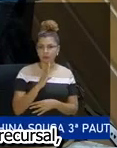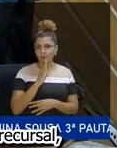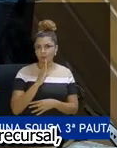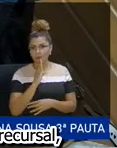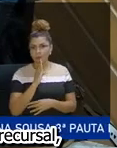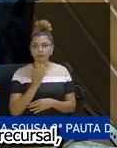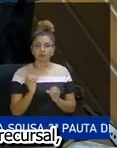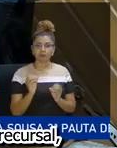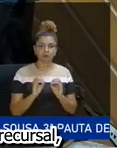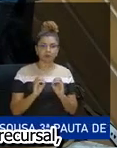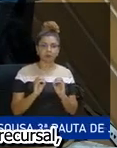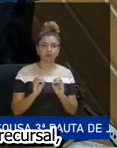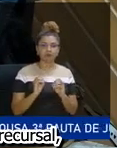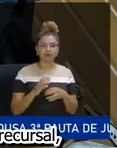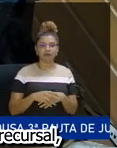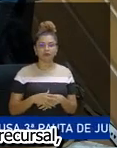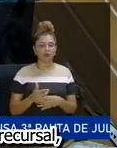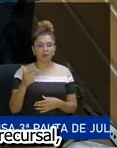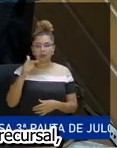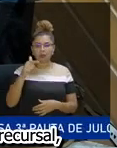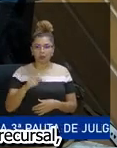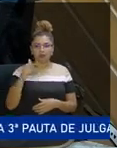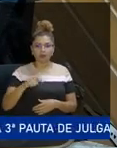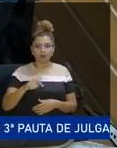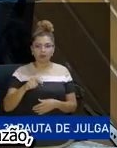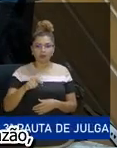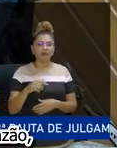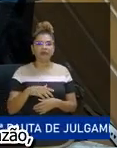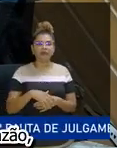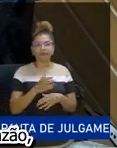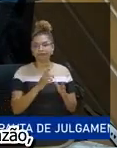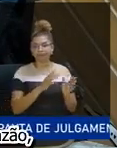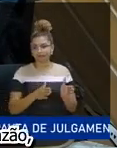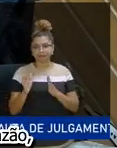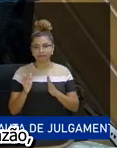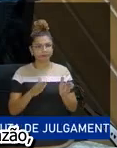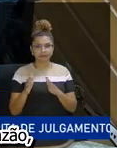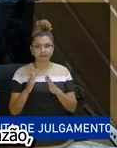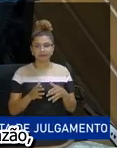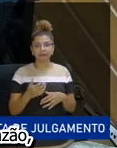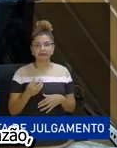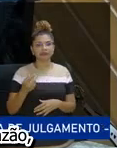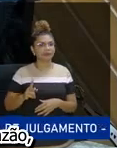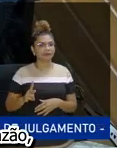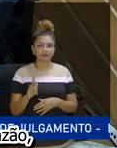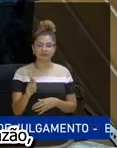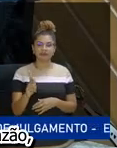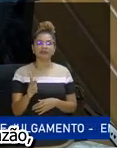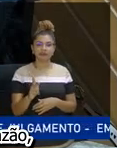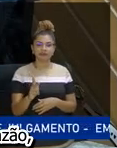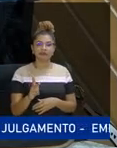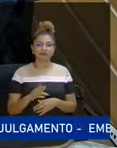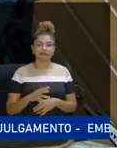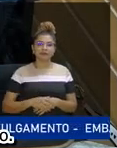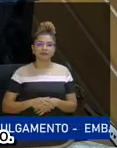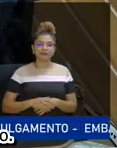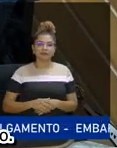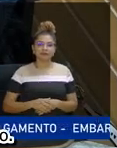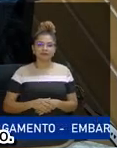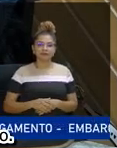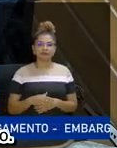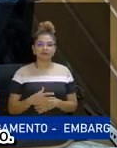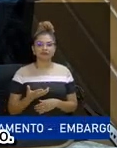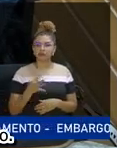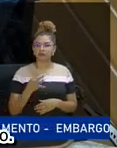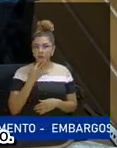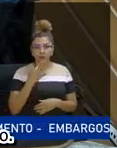veiculam, na verdade, pedido de repetição do prazo recursal, incabível pelos fundamentos invocados. Por esta razão, não conheço